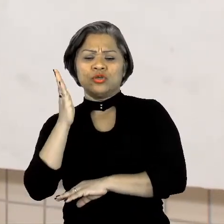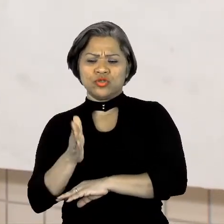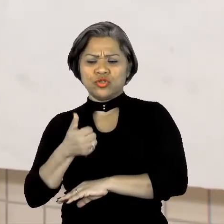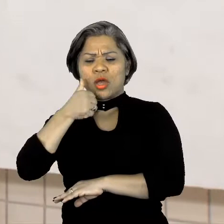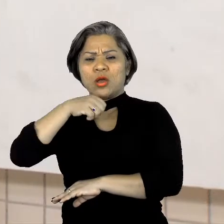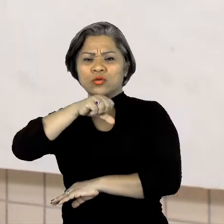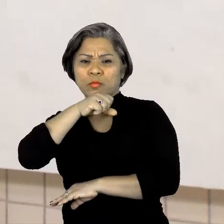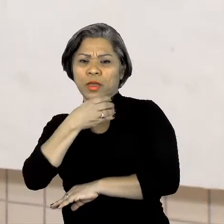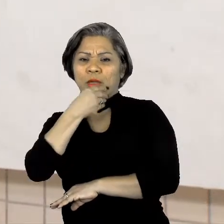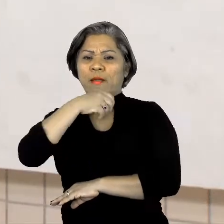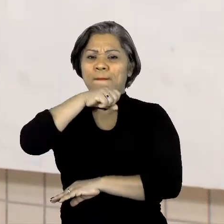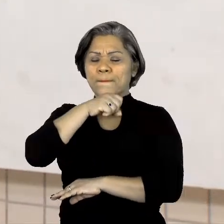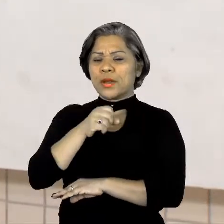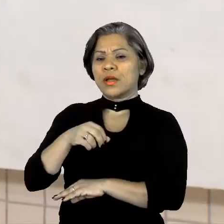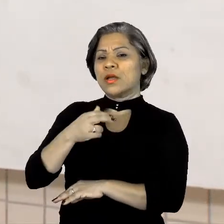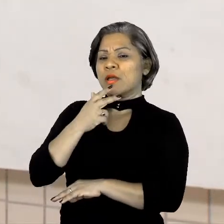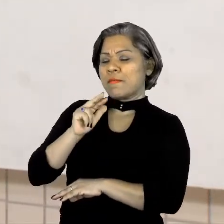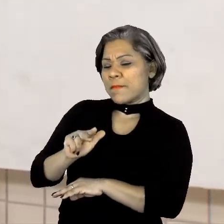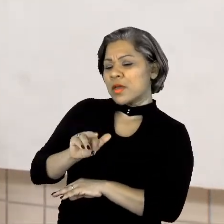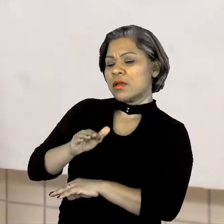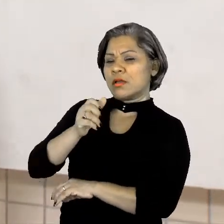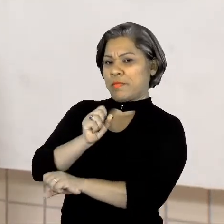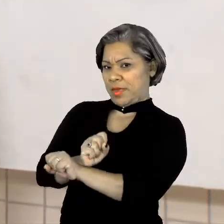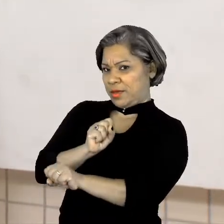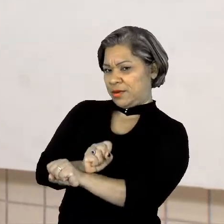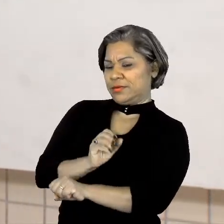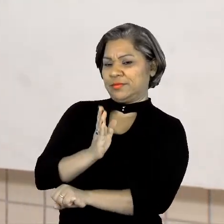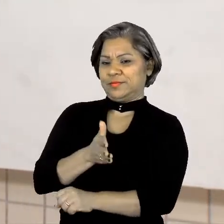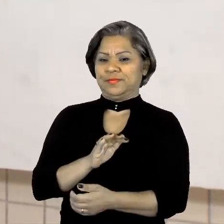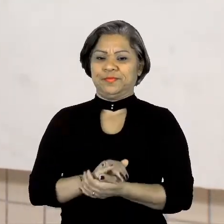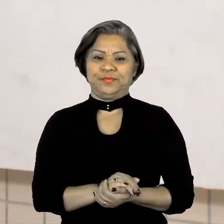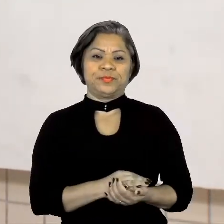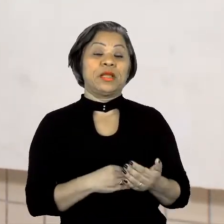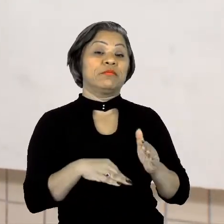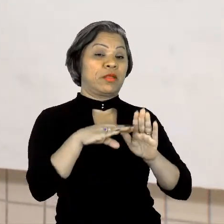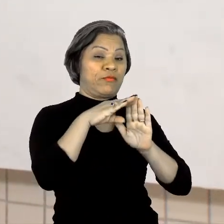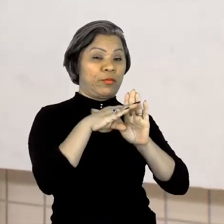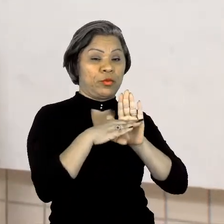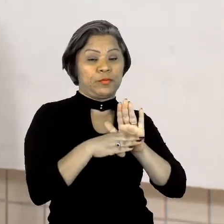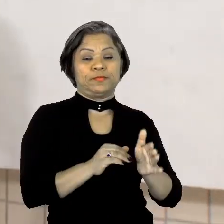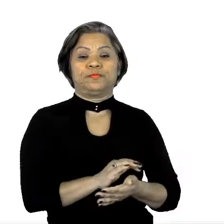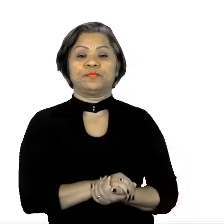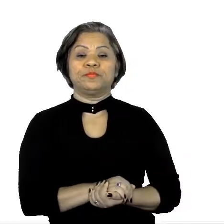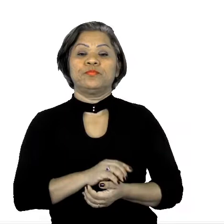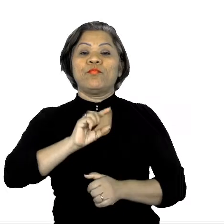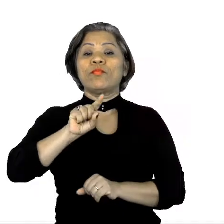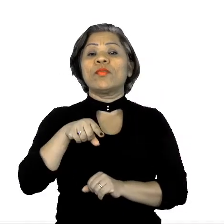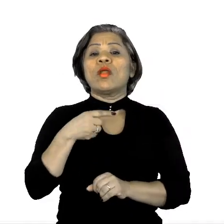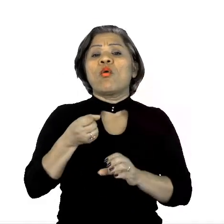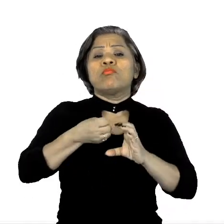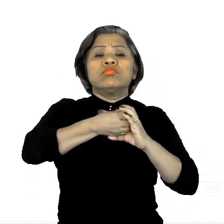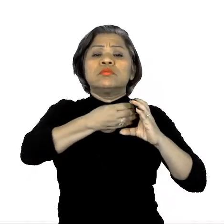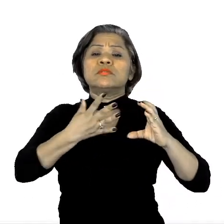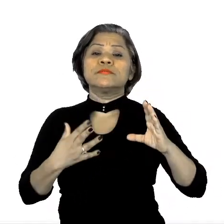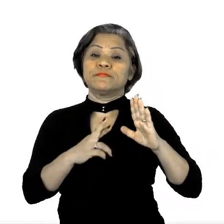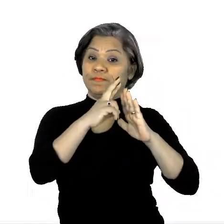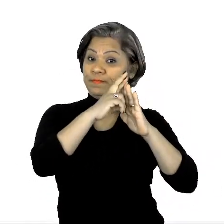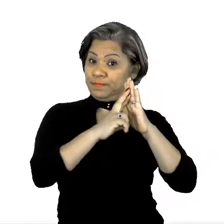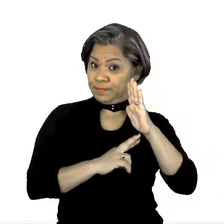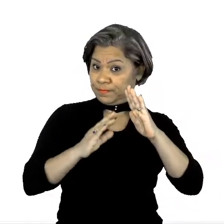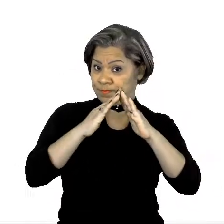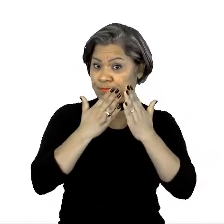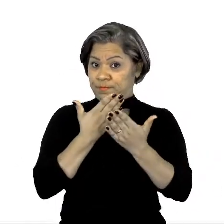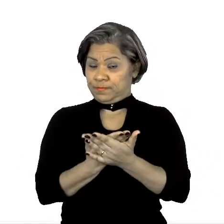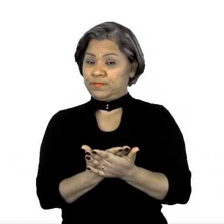pais esperando, os irmãos, tá bom? Vocês vão responder nessa questão. Próximo. Uma das características do relatório escolar é